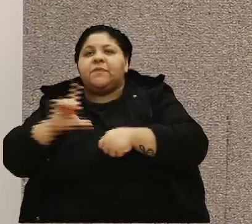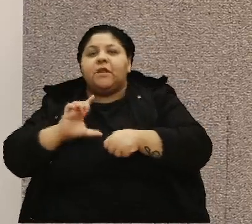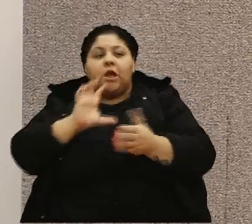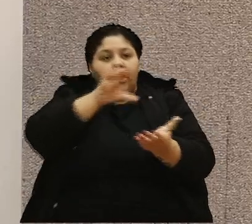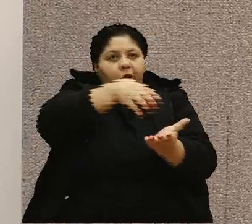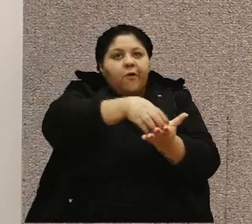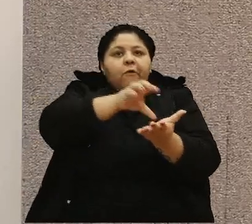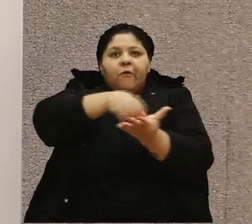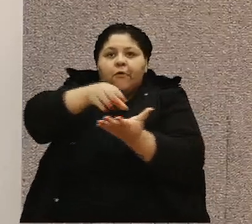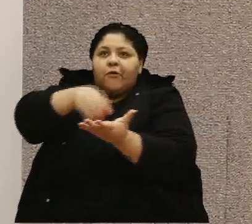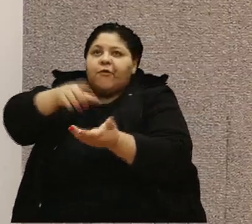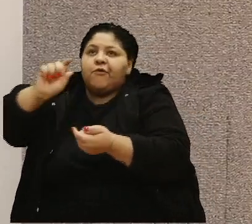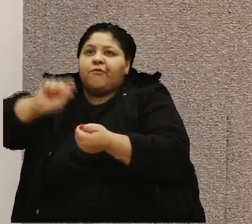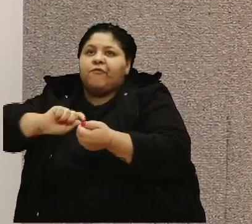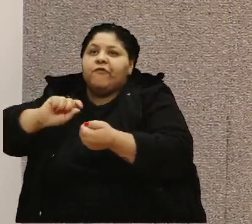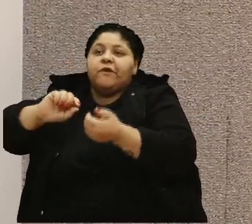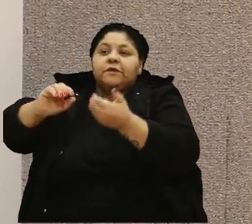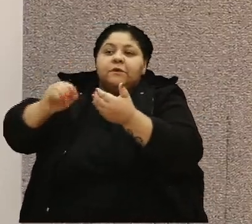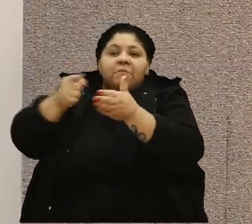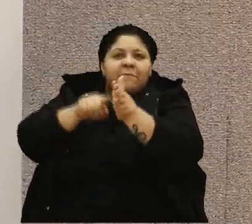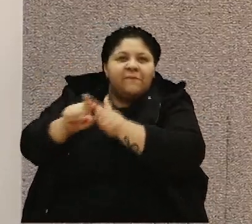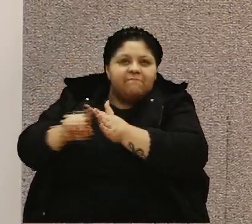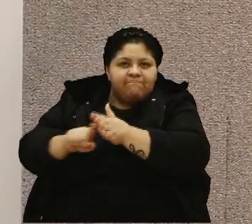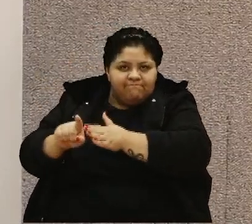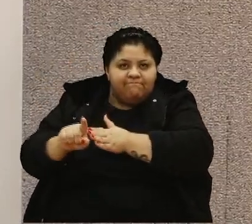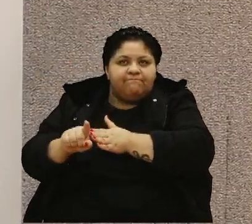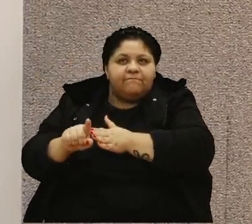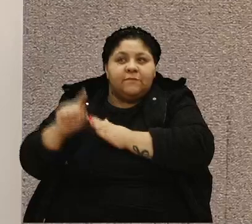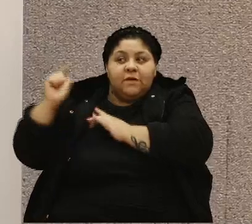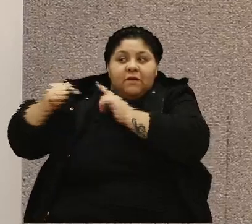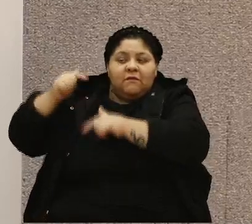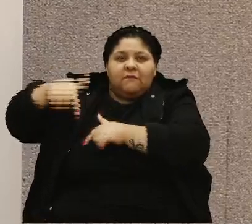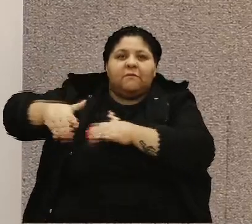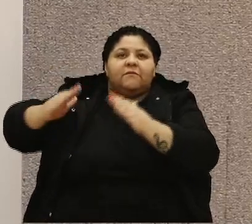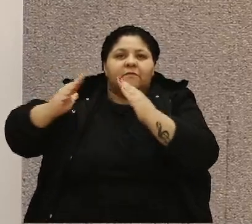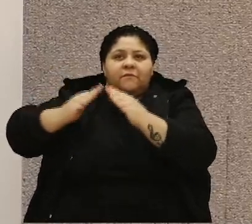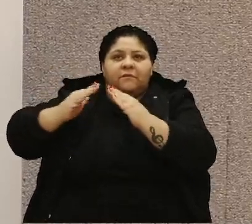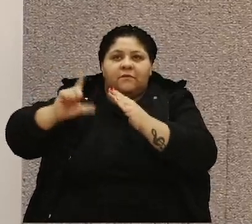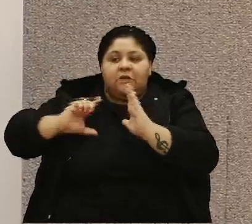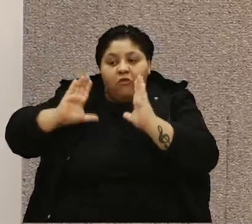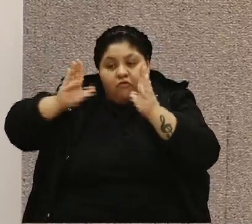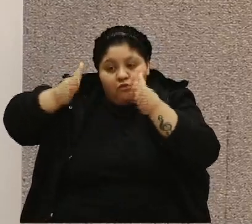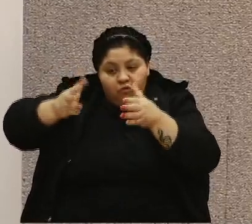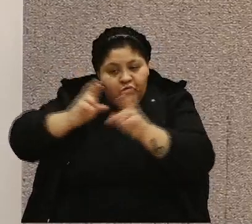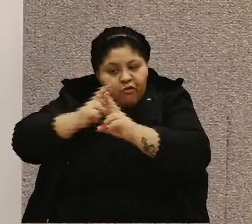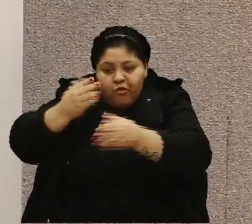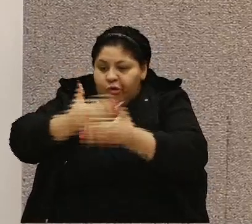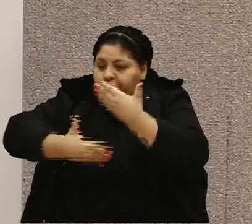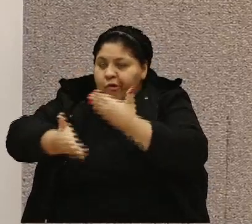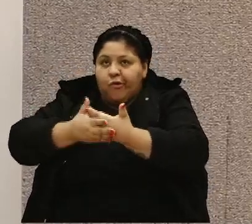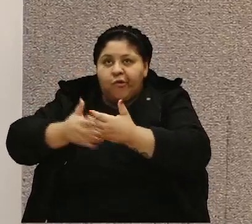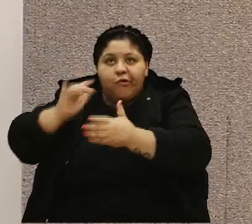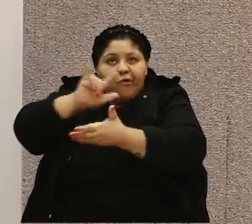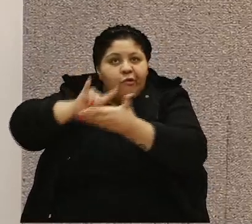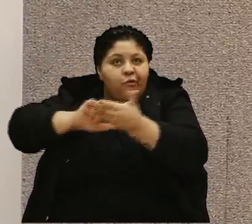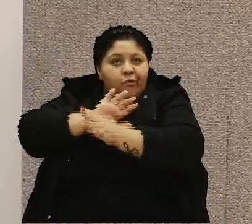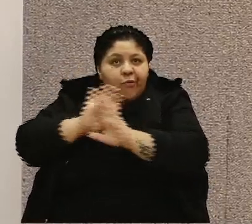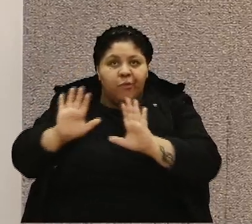no sentido de fazer uma consulta a eles. Por tradição, esta Casa tem baixado a cabeça com relação a todo e qualquer parecer que vem desses